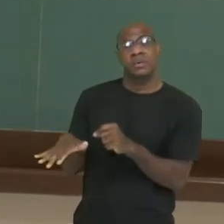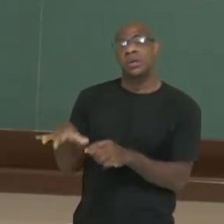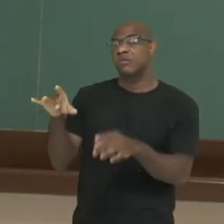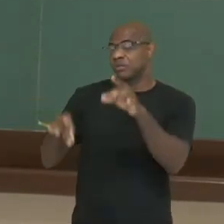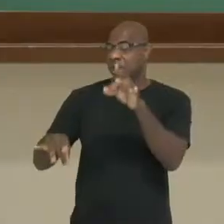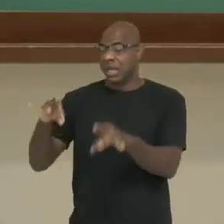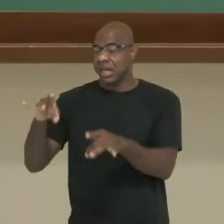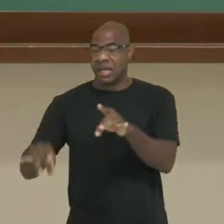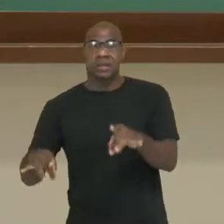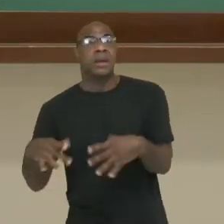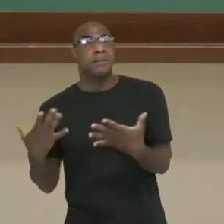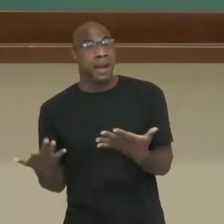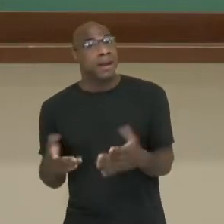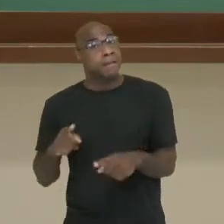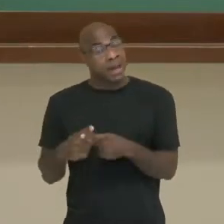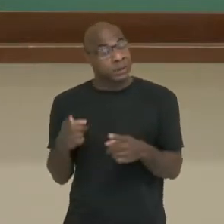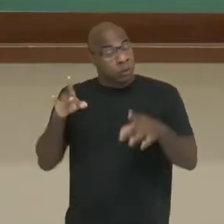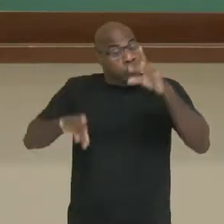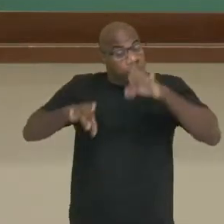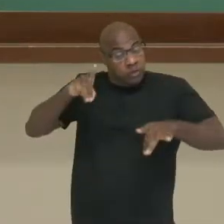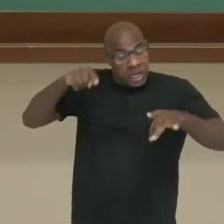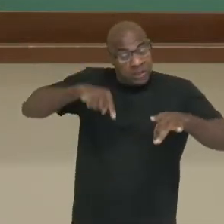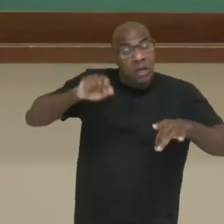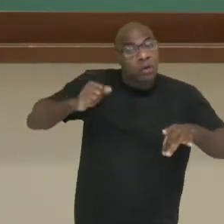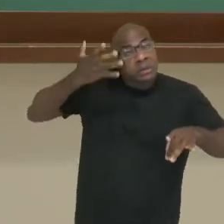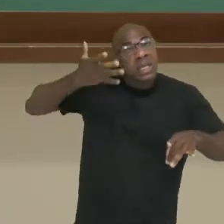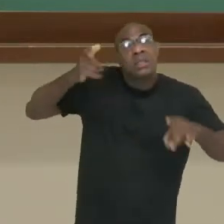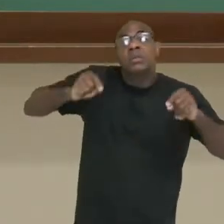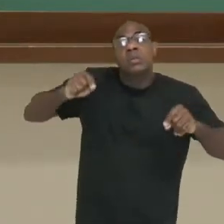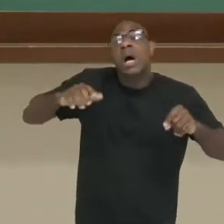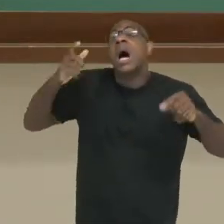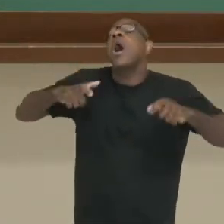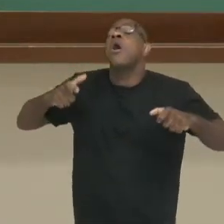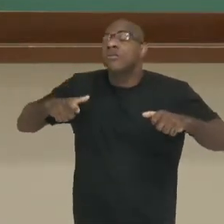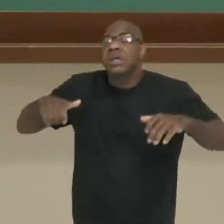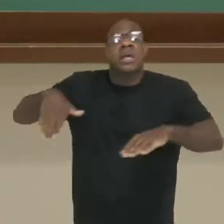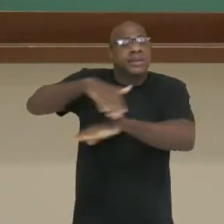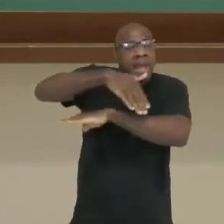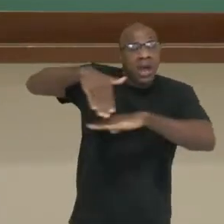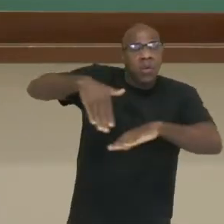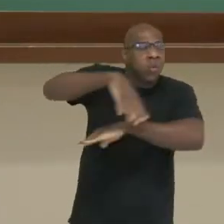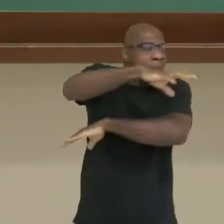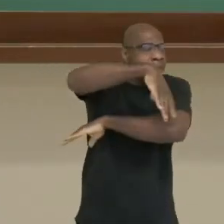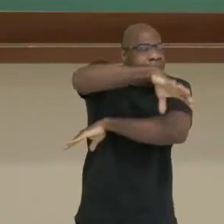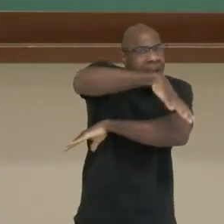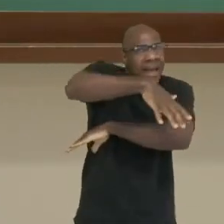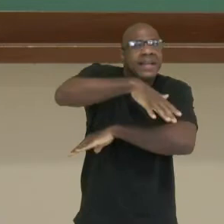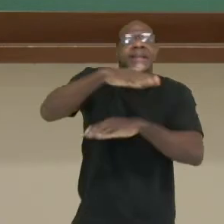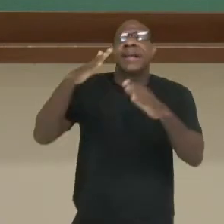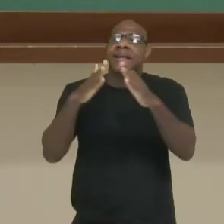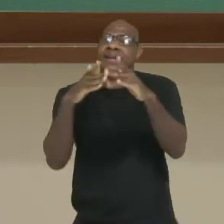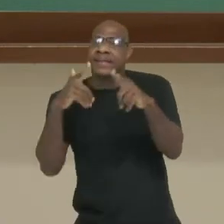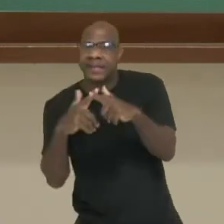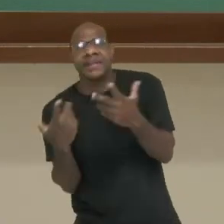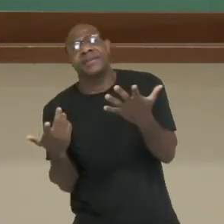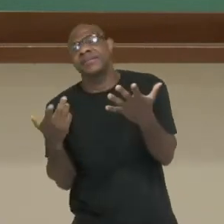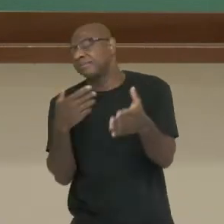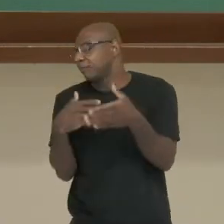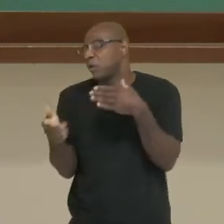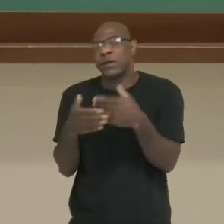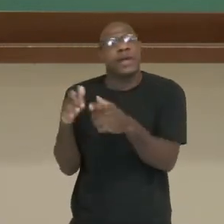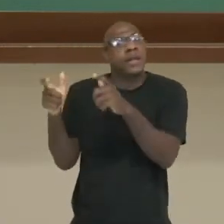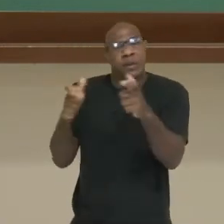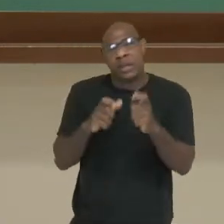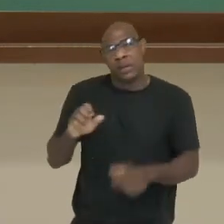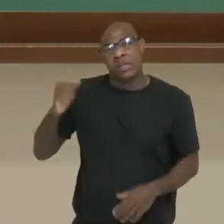teatro. Mas o teatro também acontece na rua, na praça, na igreja, em todos os lugares é possível que aconteça